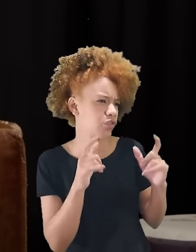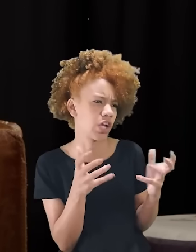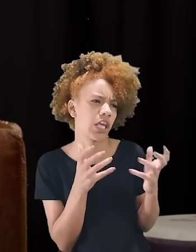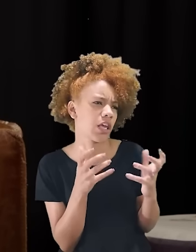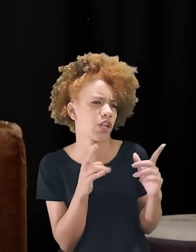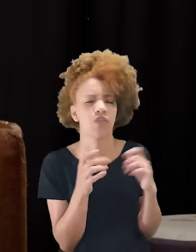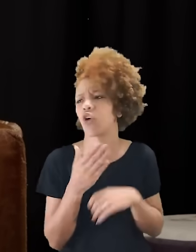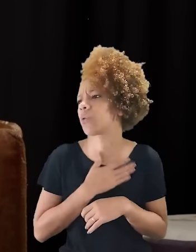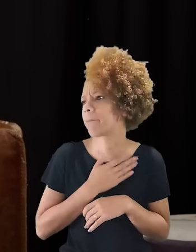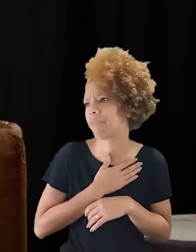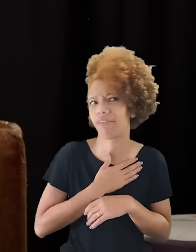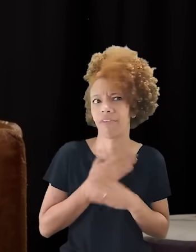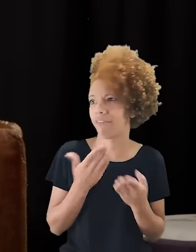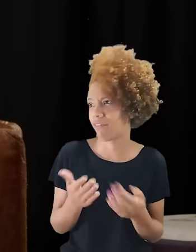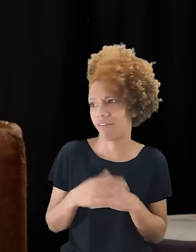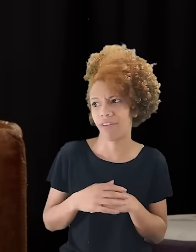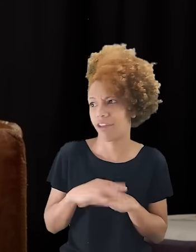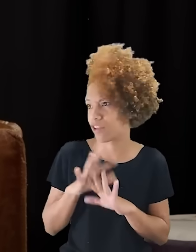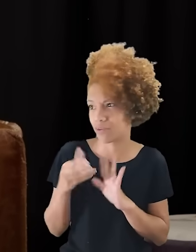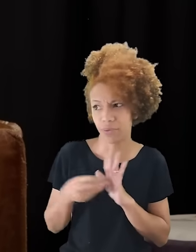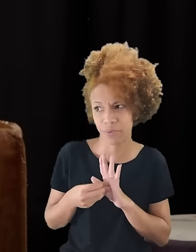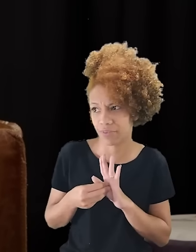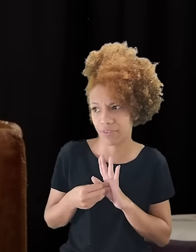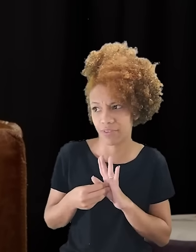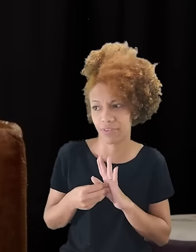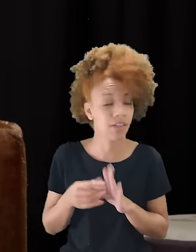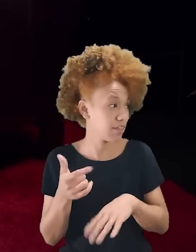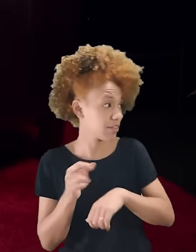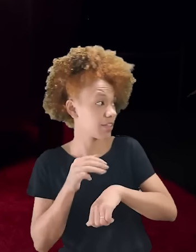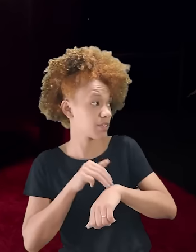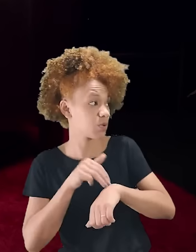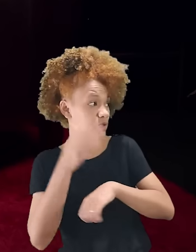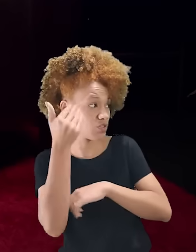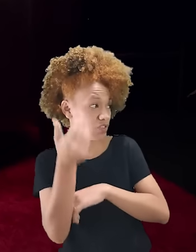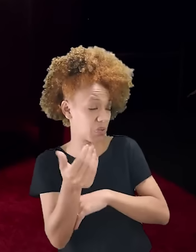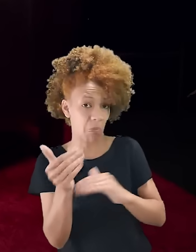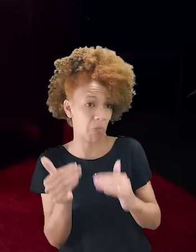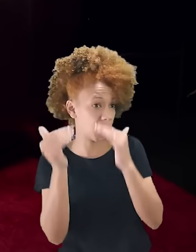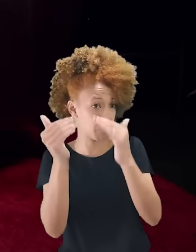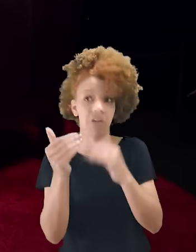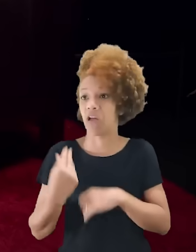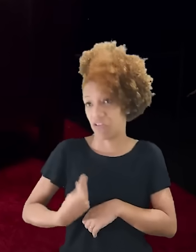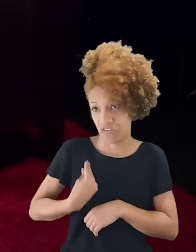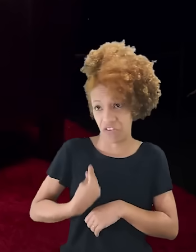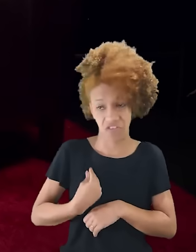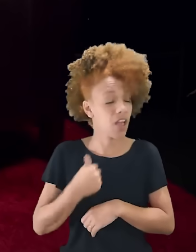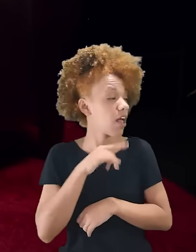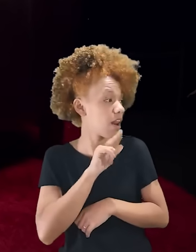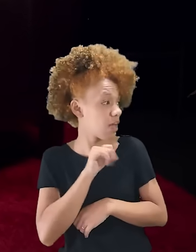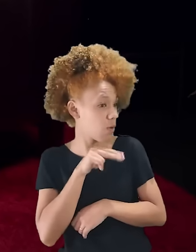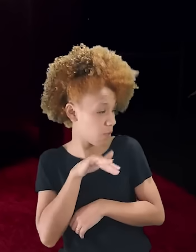fotógrafo doido para tirar foto minha tipo é todo aquele viveu os 10 minutos de uma celebridade gigantes Você viveu 10 minutos